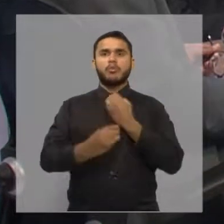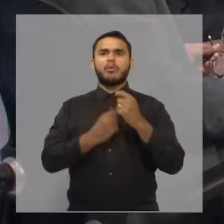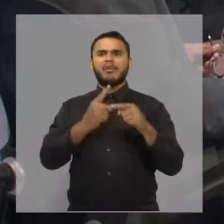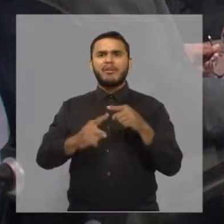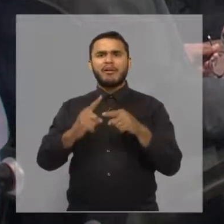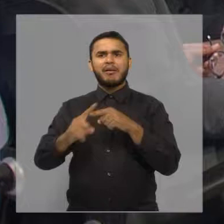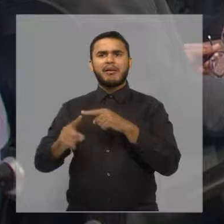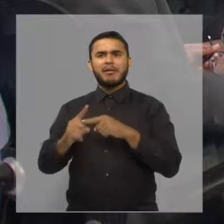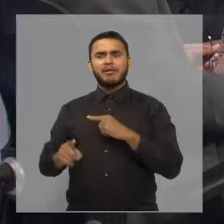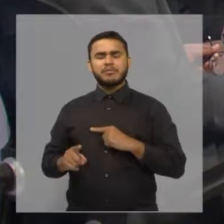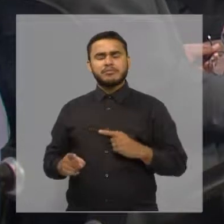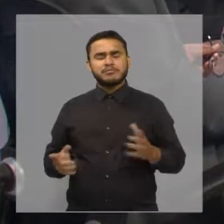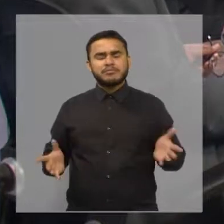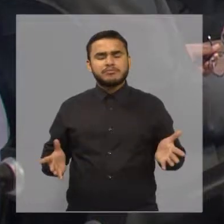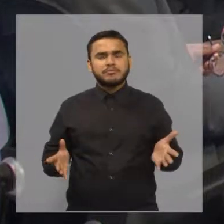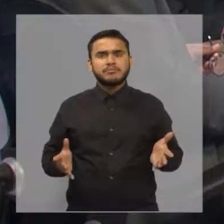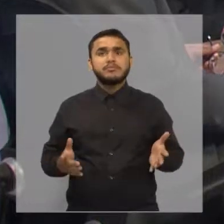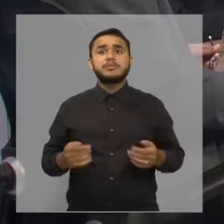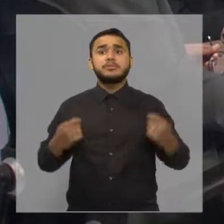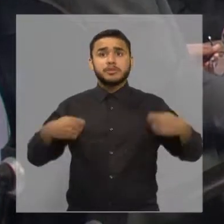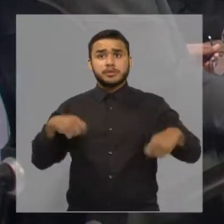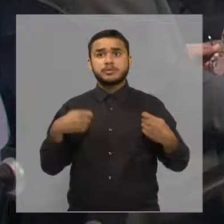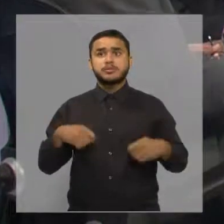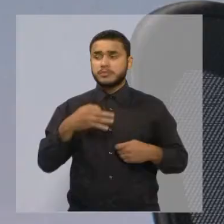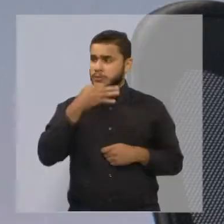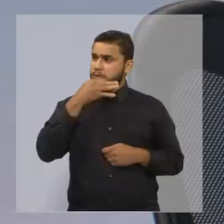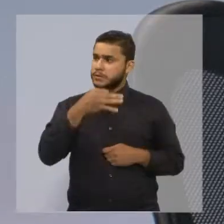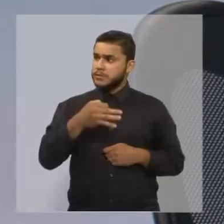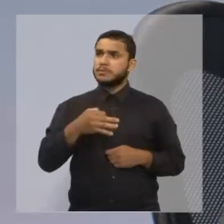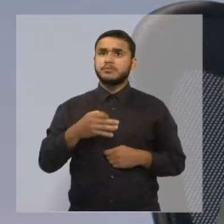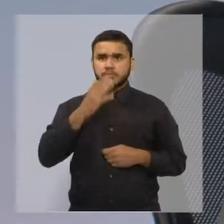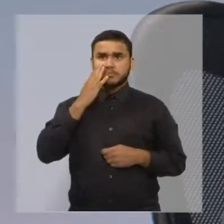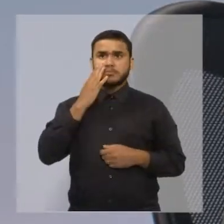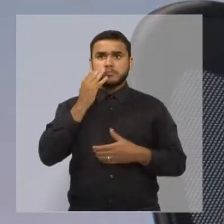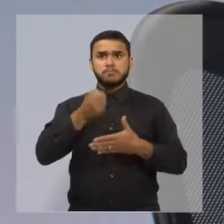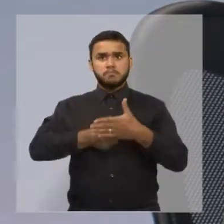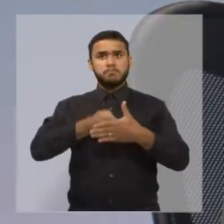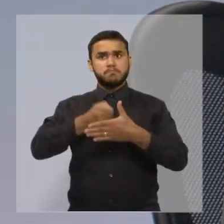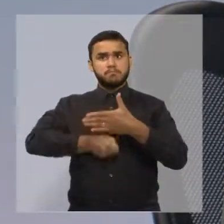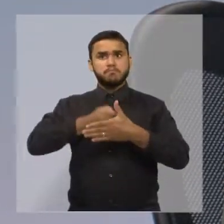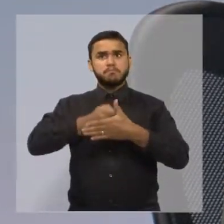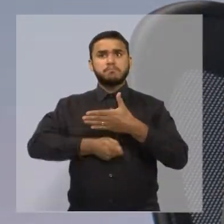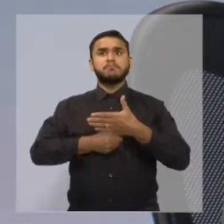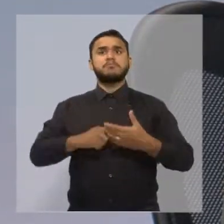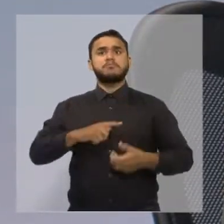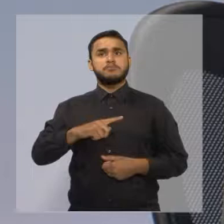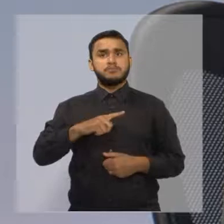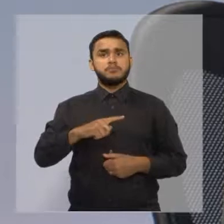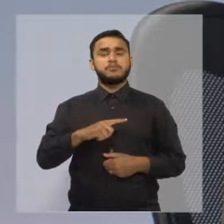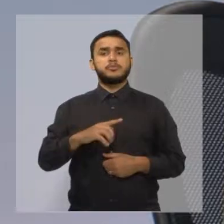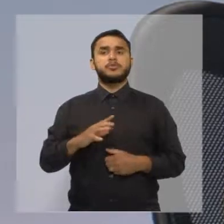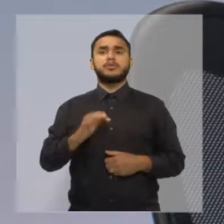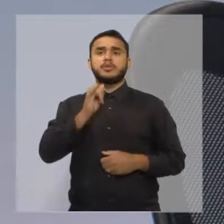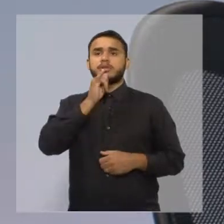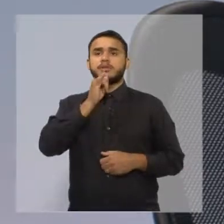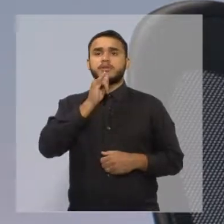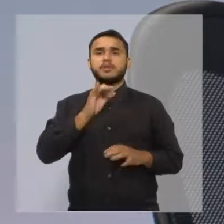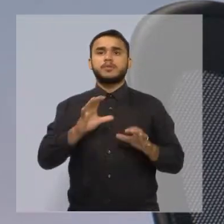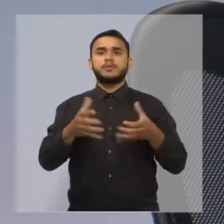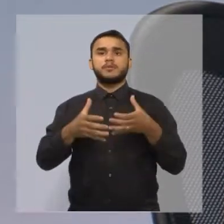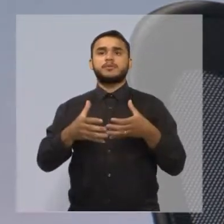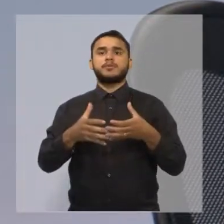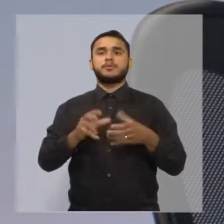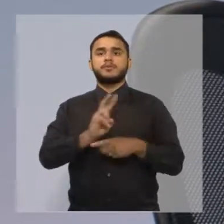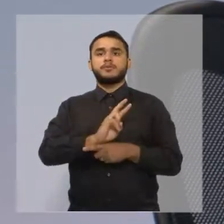faça, de fato, uma crítica, né, apurada, uma cobrança, eu acho que a gente deva ter com os órgãos, por exemplo,